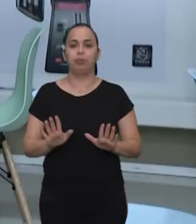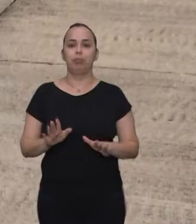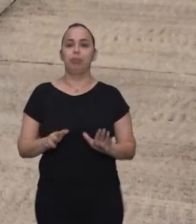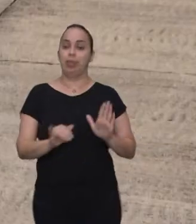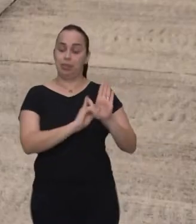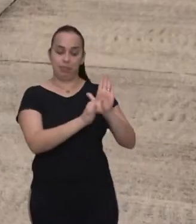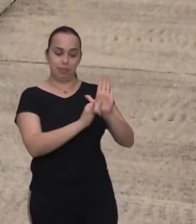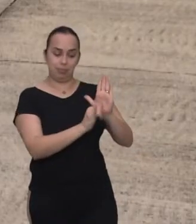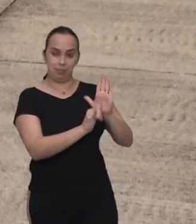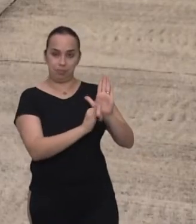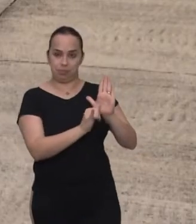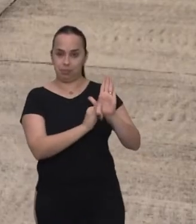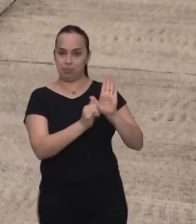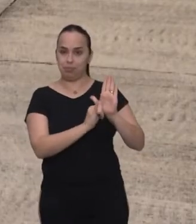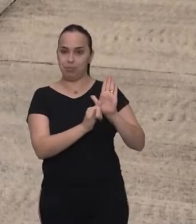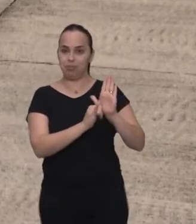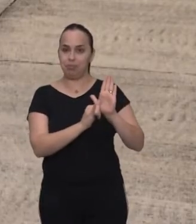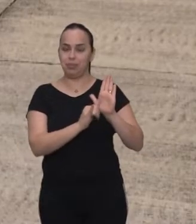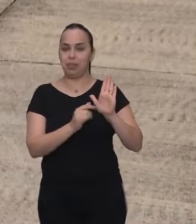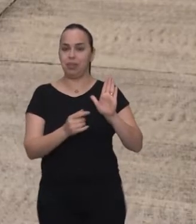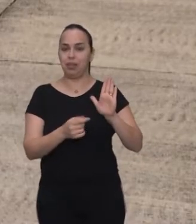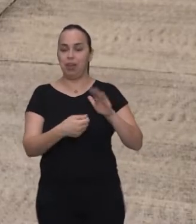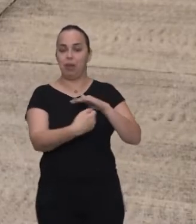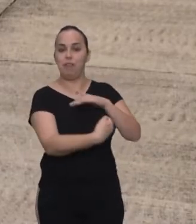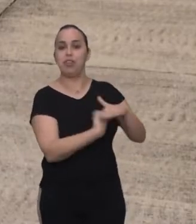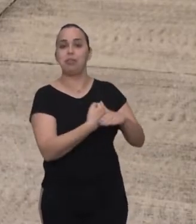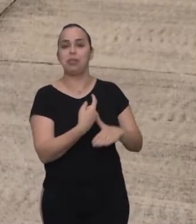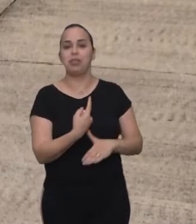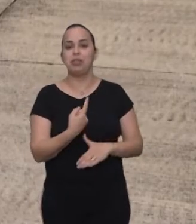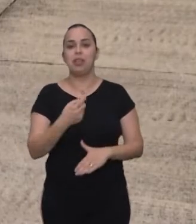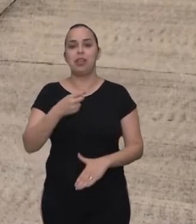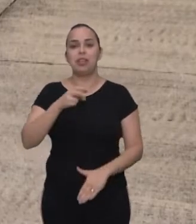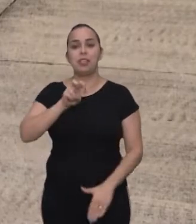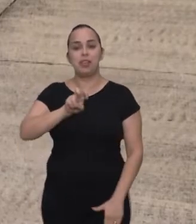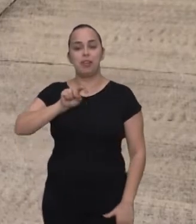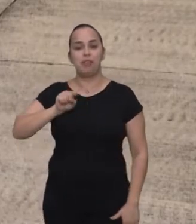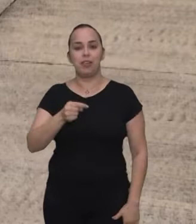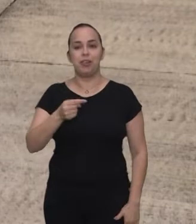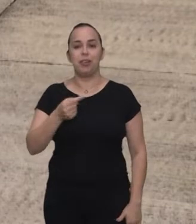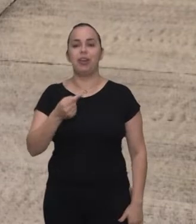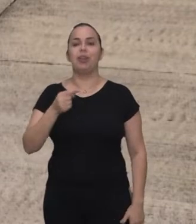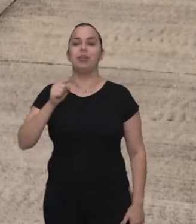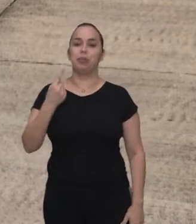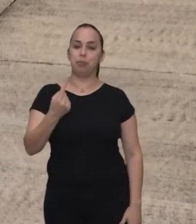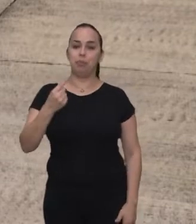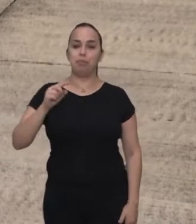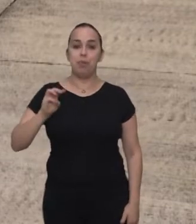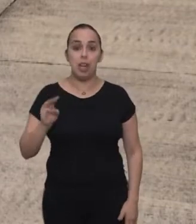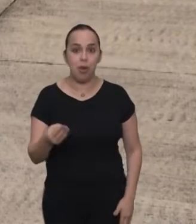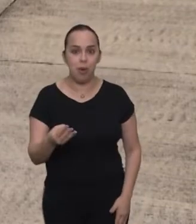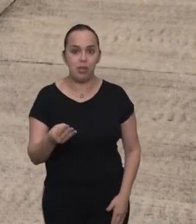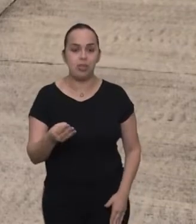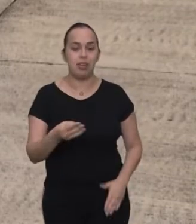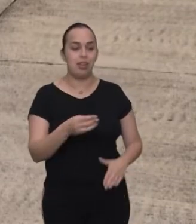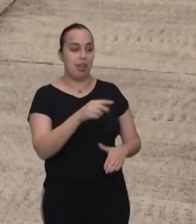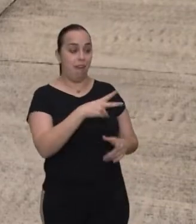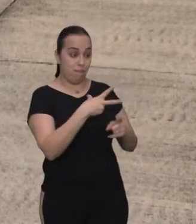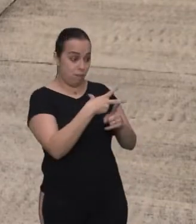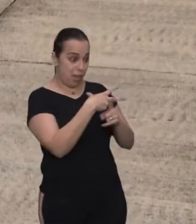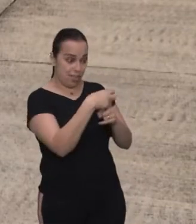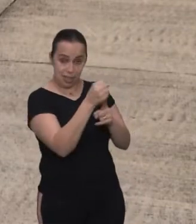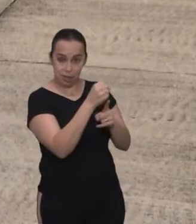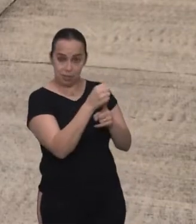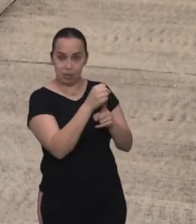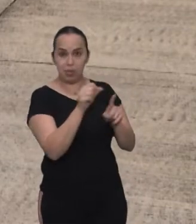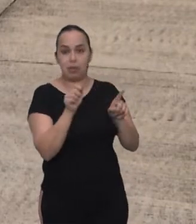aqui no aeroporto de acordo com o edital de concessão da prefeitura lance mínimo da concorrência é de 5,1 milhões EA empresa